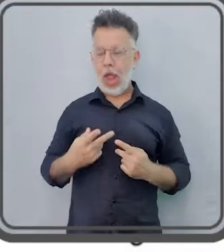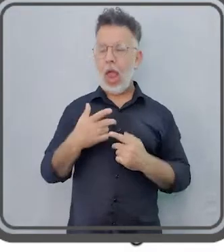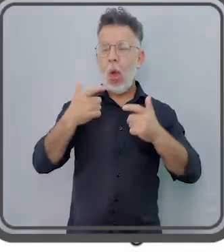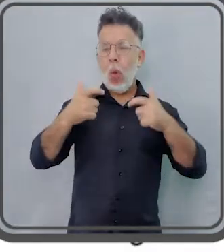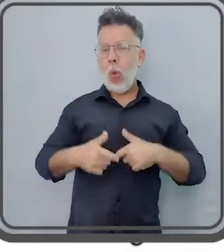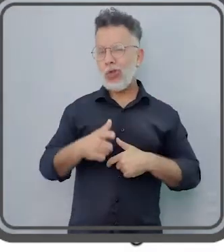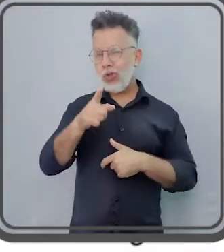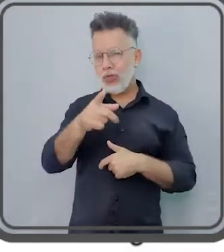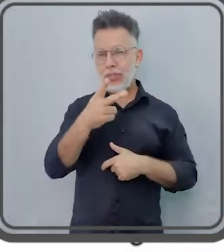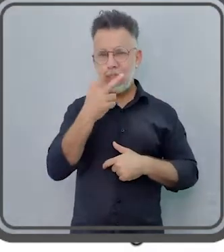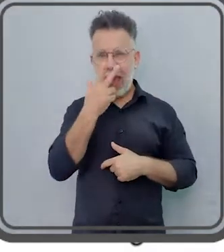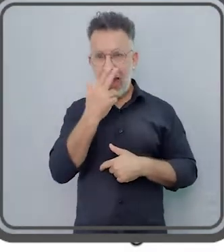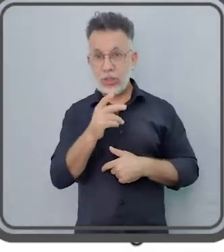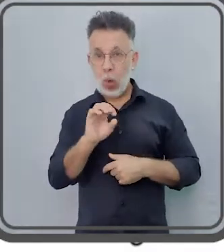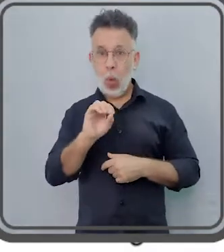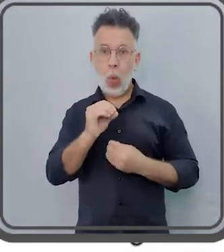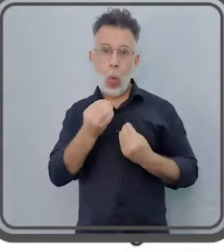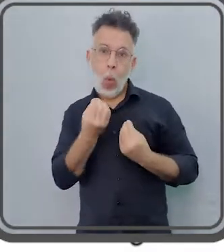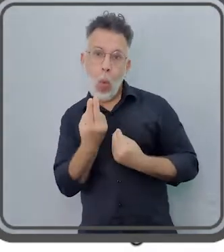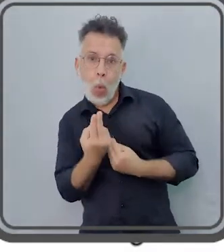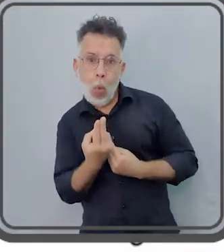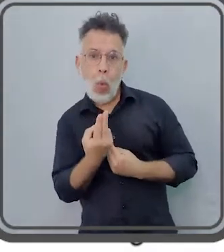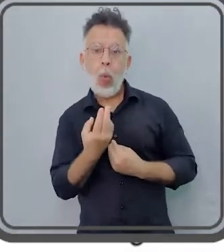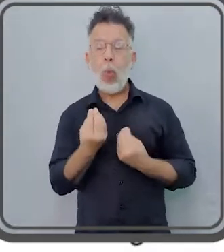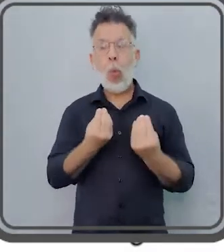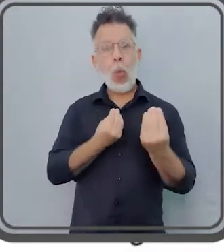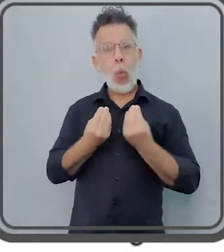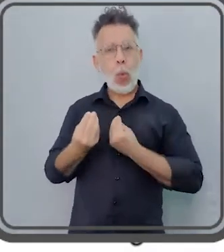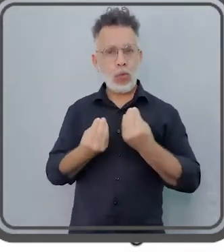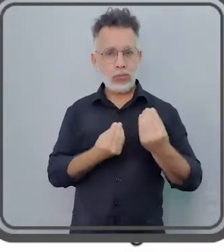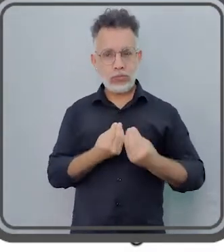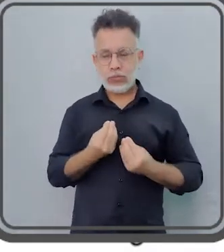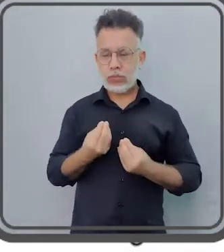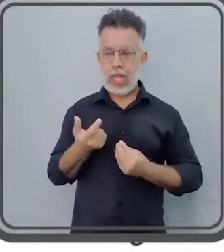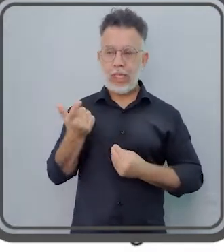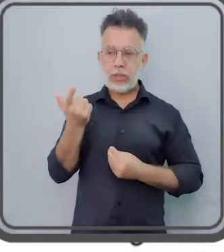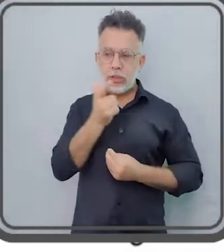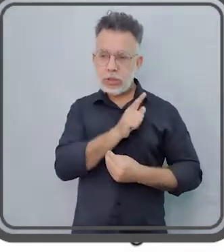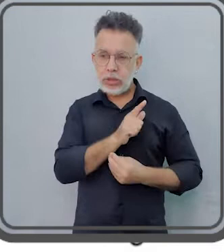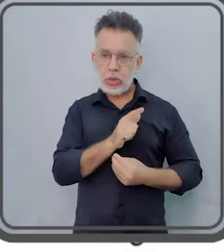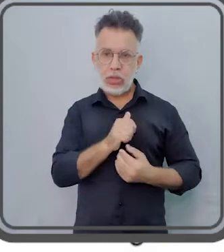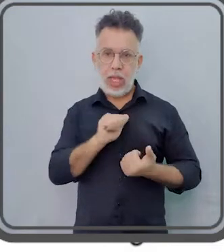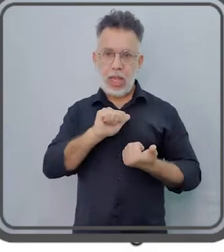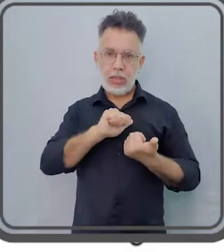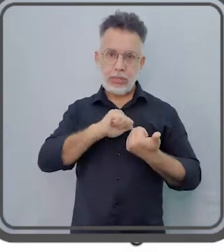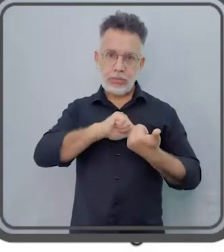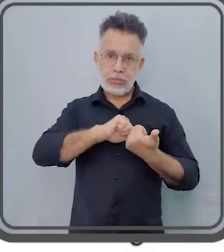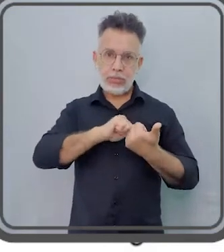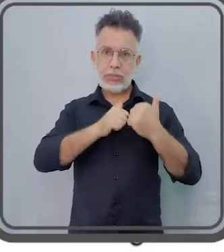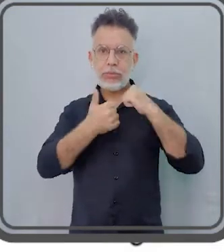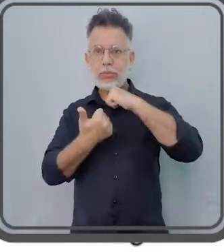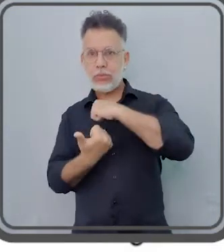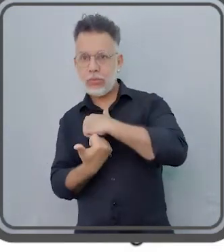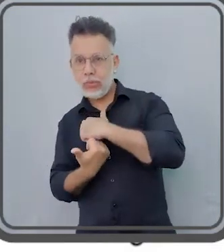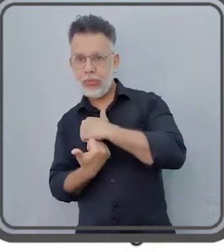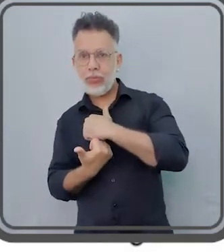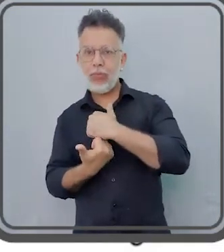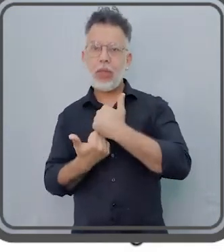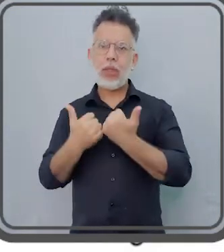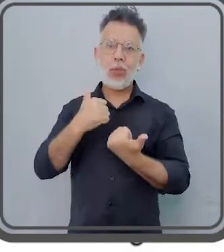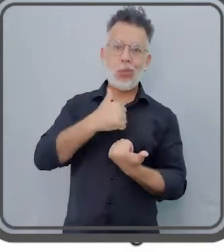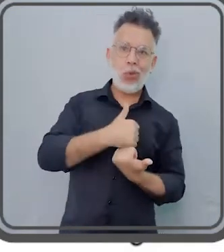né? Não sei se é onde ou como, a gente começa a reposicionar. Como é que a gente sai do pornô, passando essa mensagem desse erótico